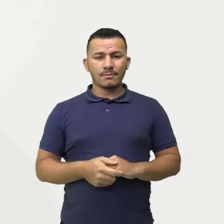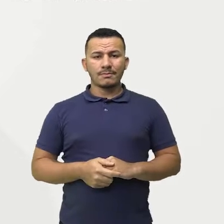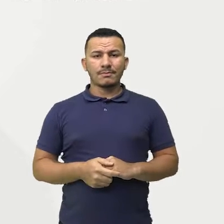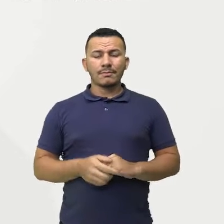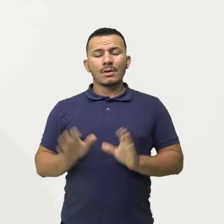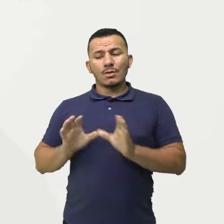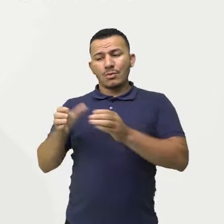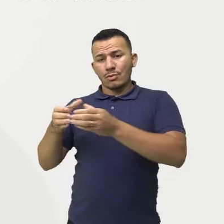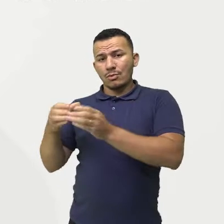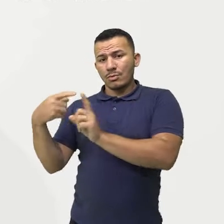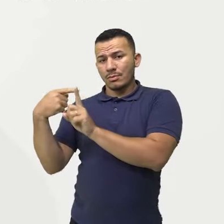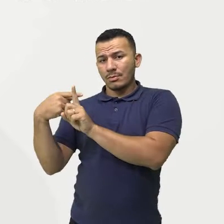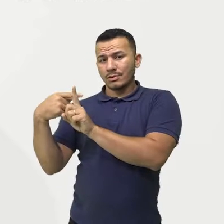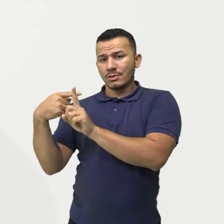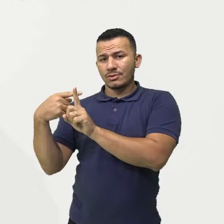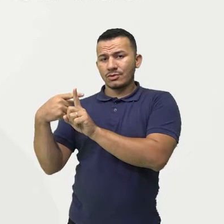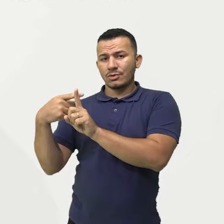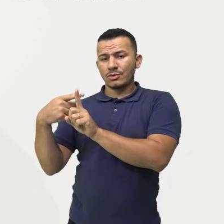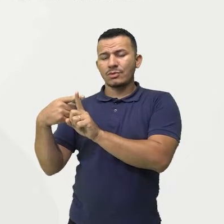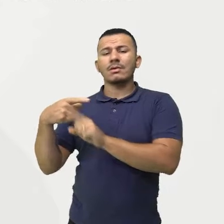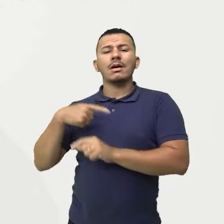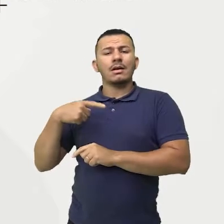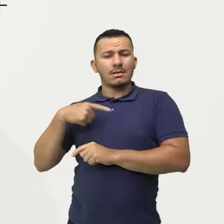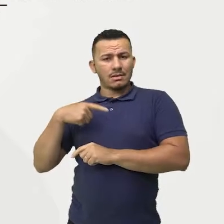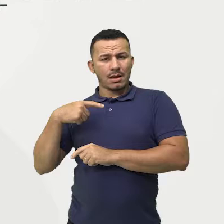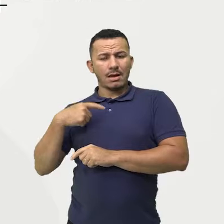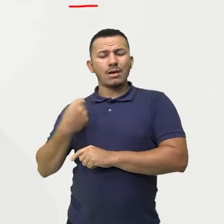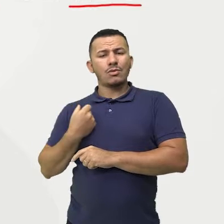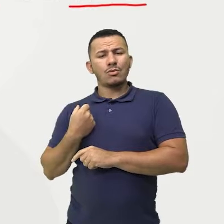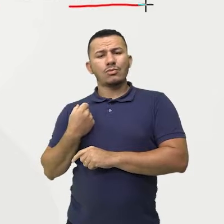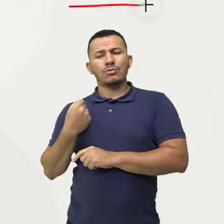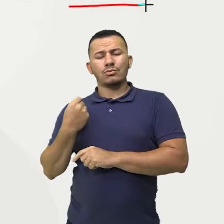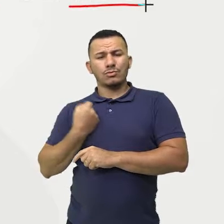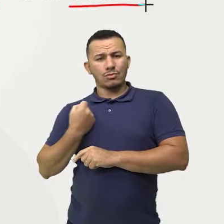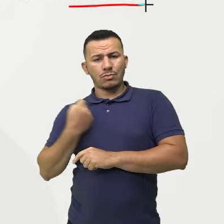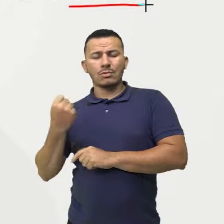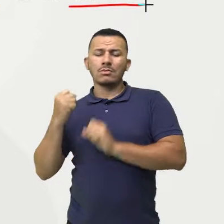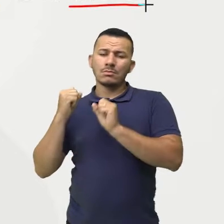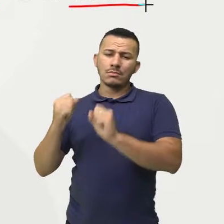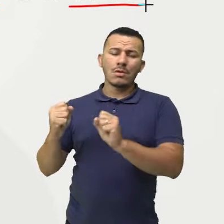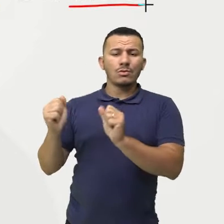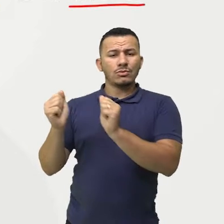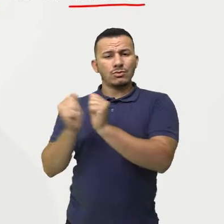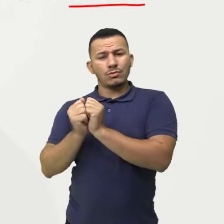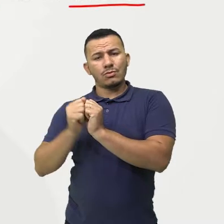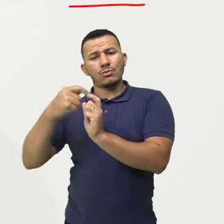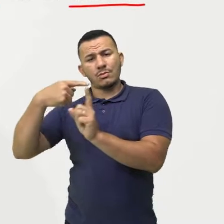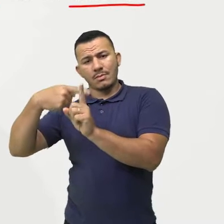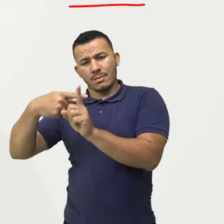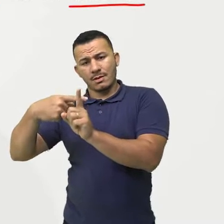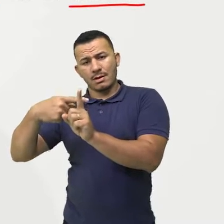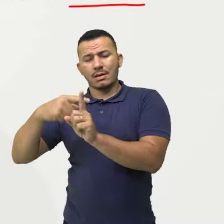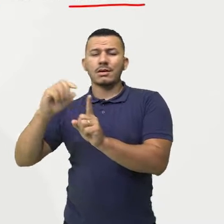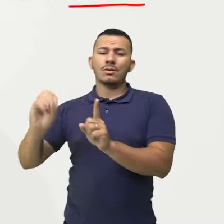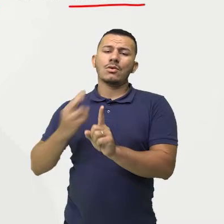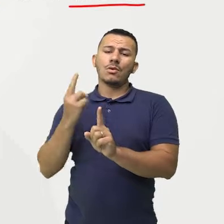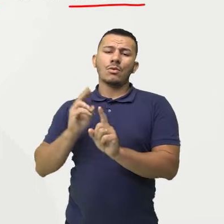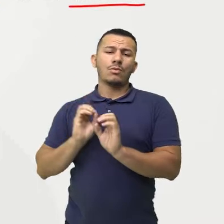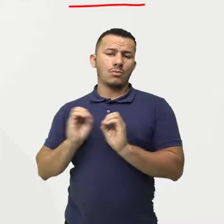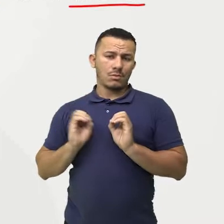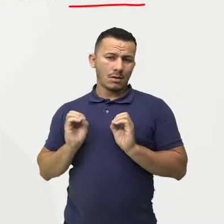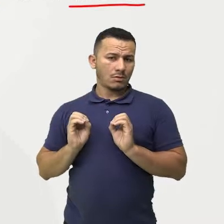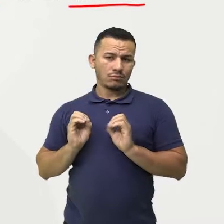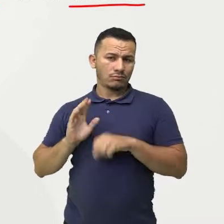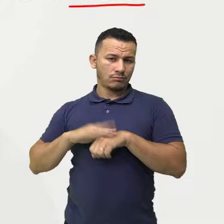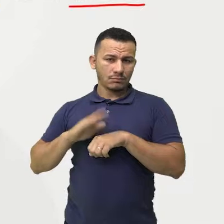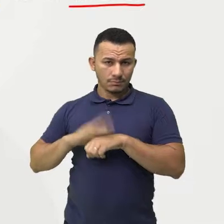inteiros positivos podem vir ou não, ó, acompanhados do sinal de